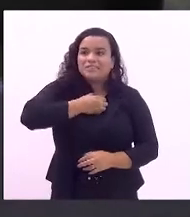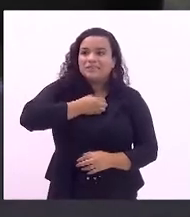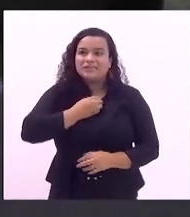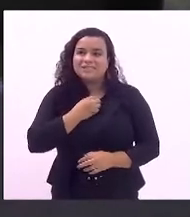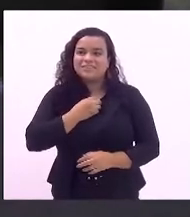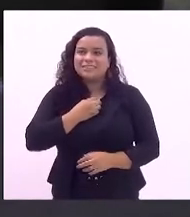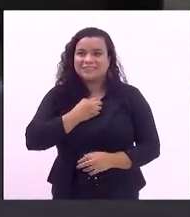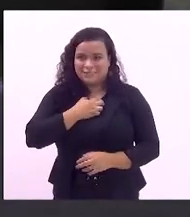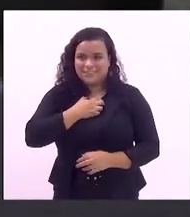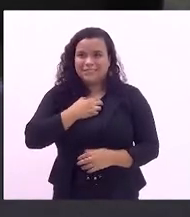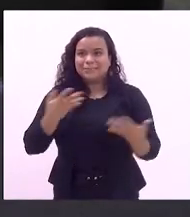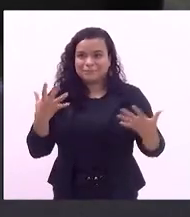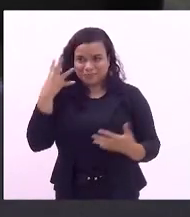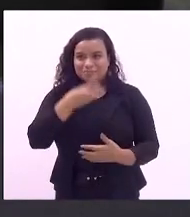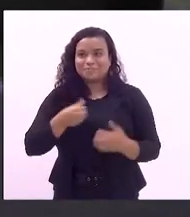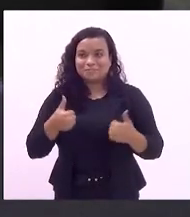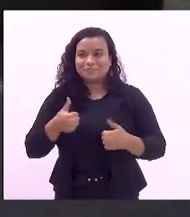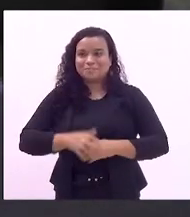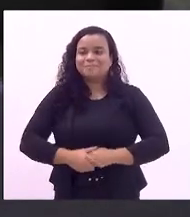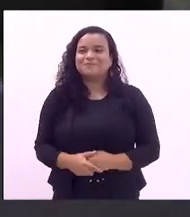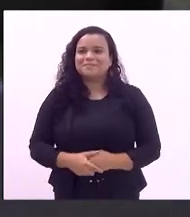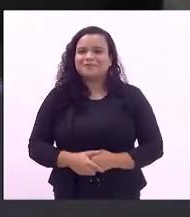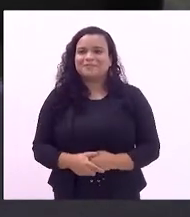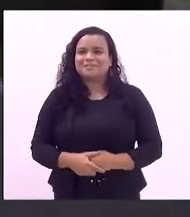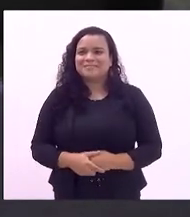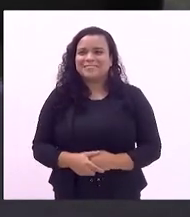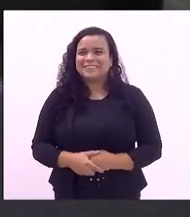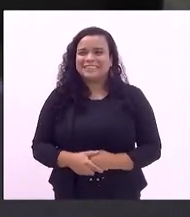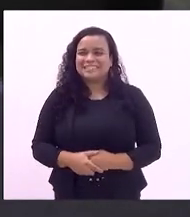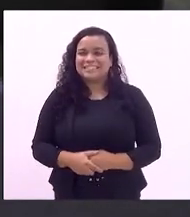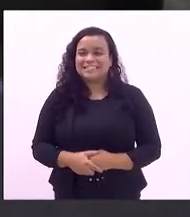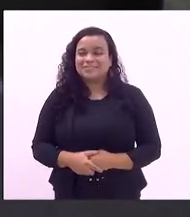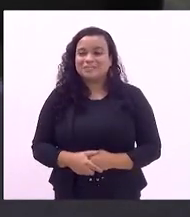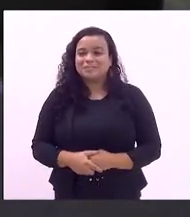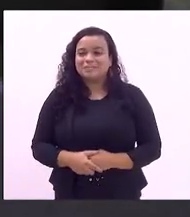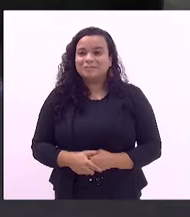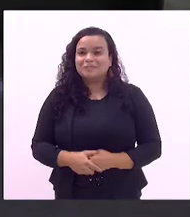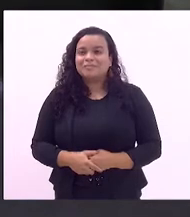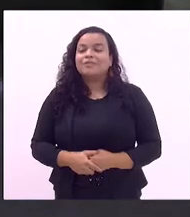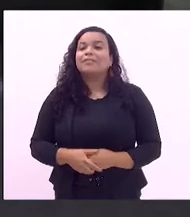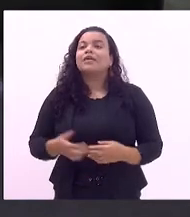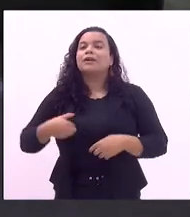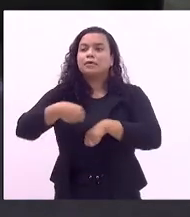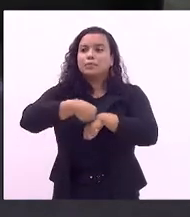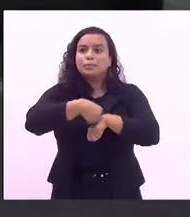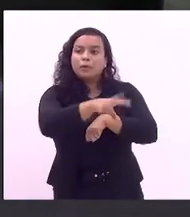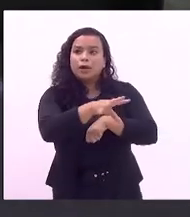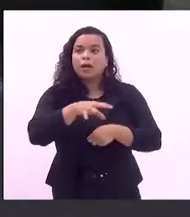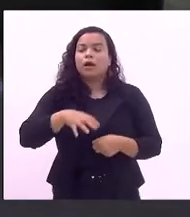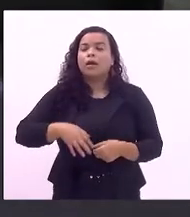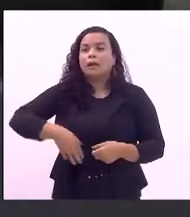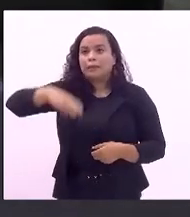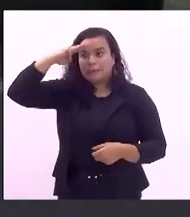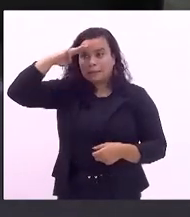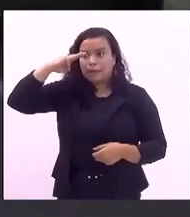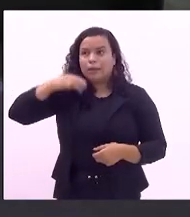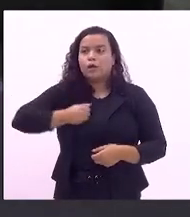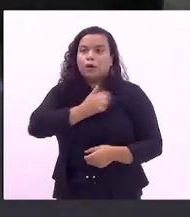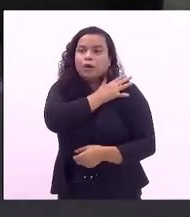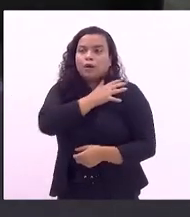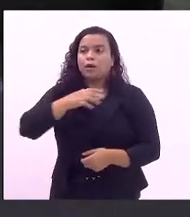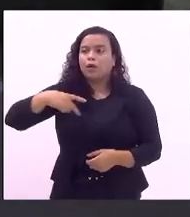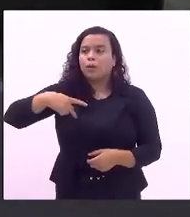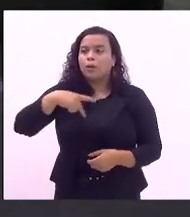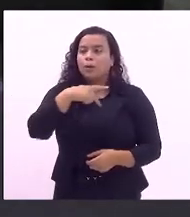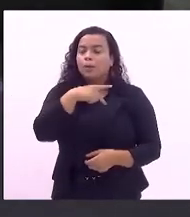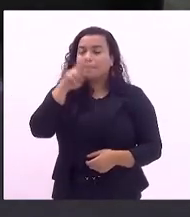aqui aí ficou direitinho Pronto melhorou passa a palavra agora para o tenente-coronel padre